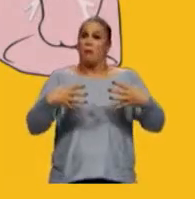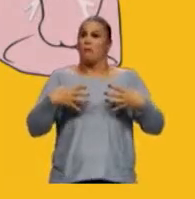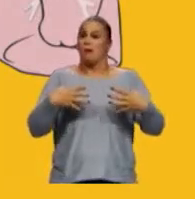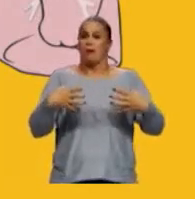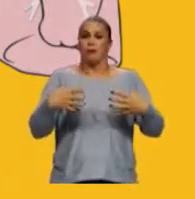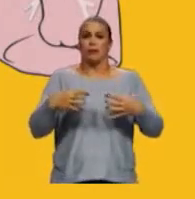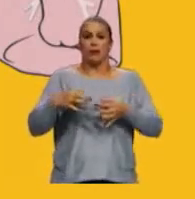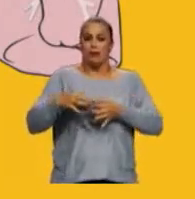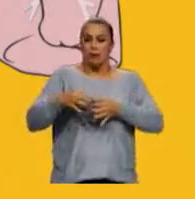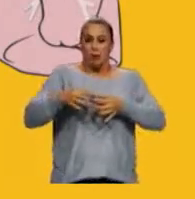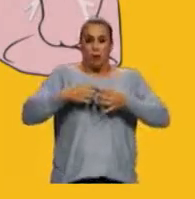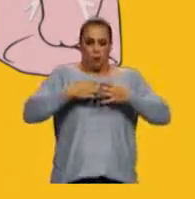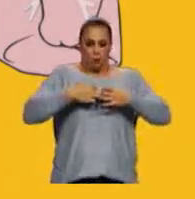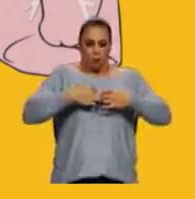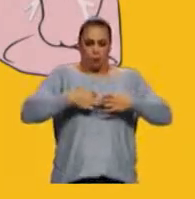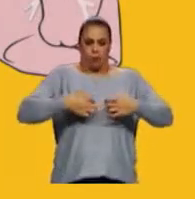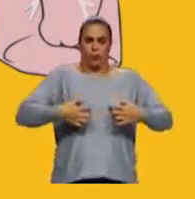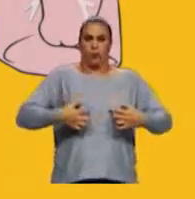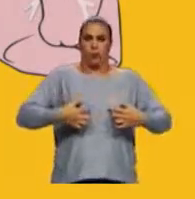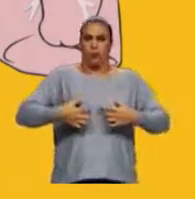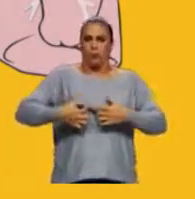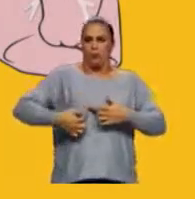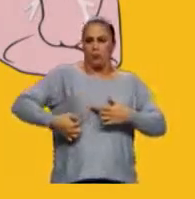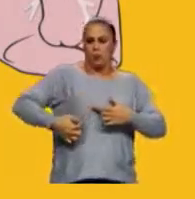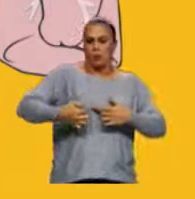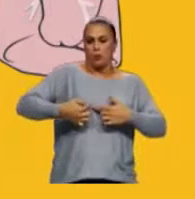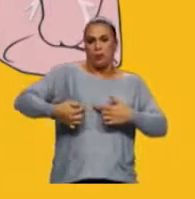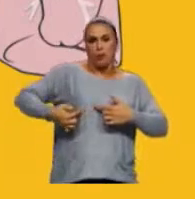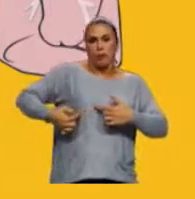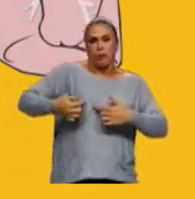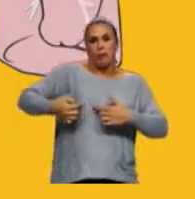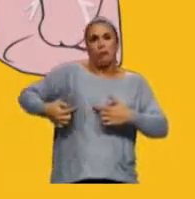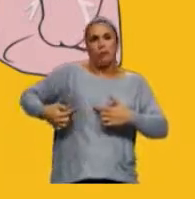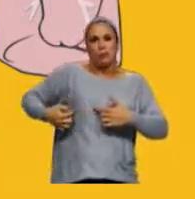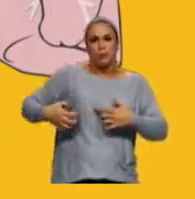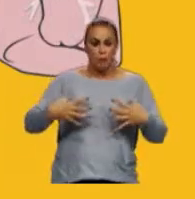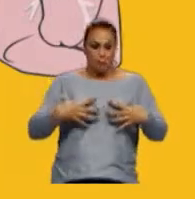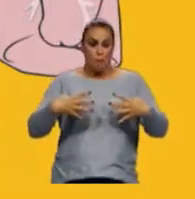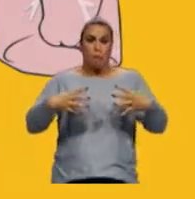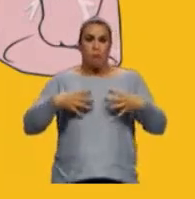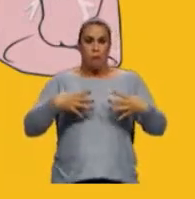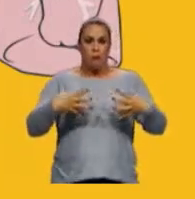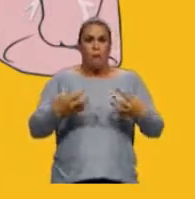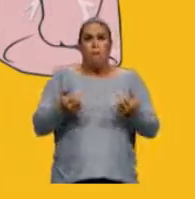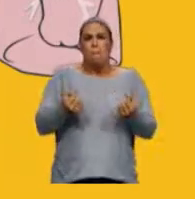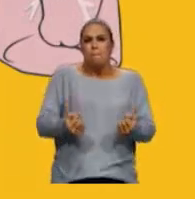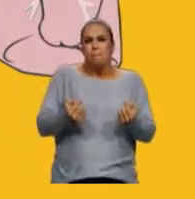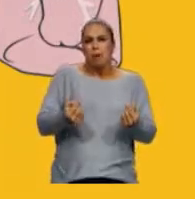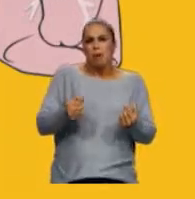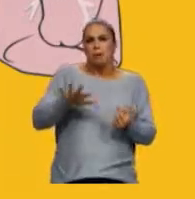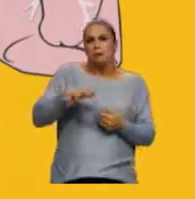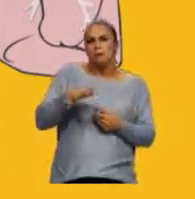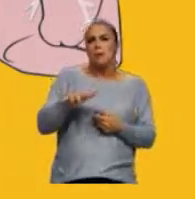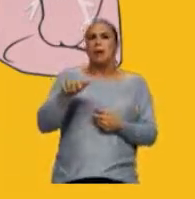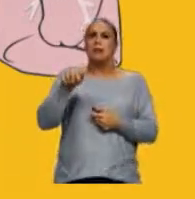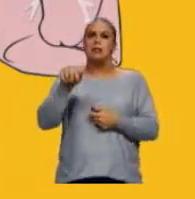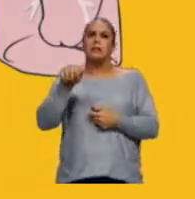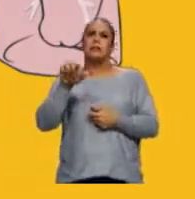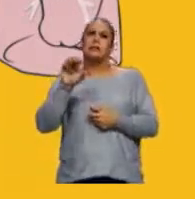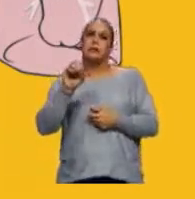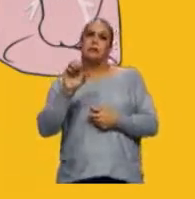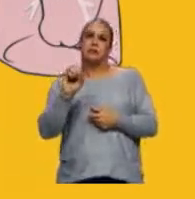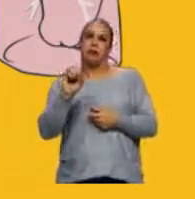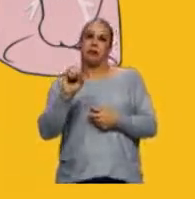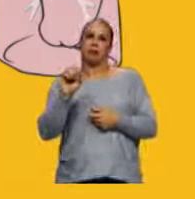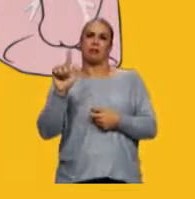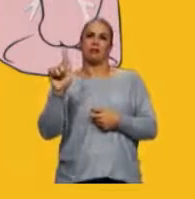pulmão, né, que chega a medir mais ou menos 700 gramas, uns 25 centímetros mais ou menos de tamanho.